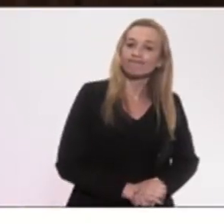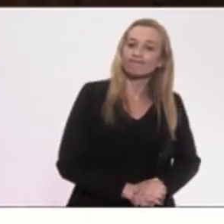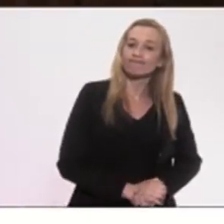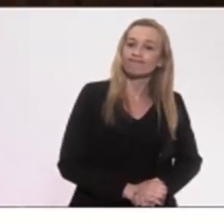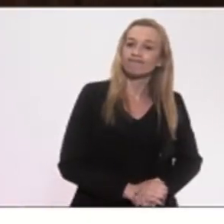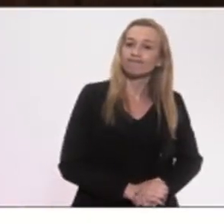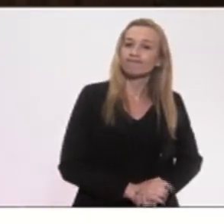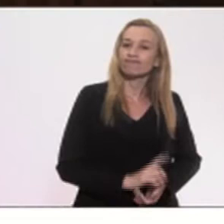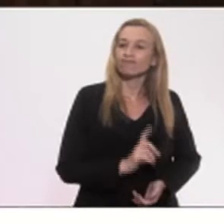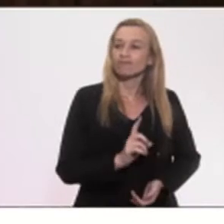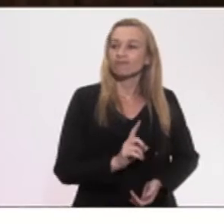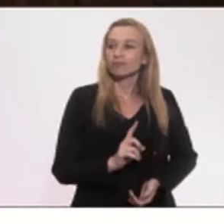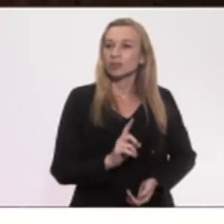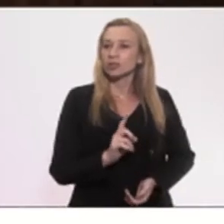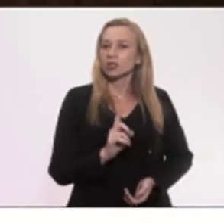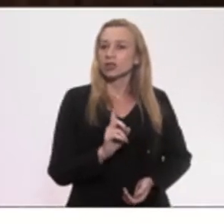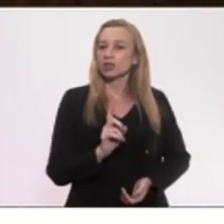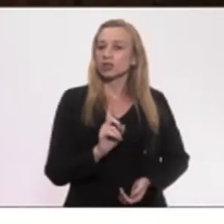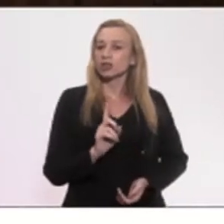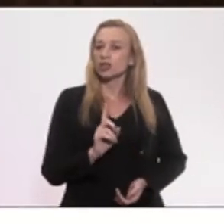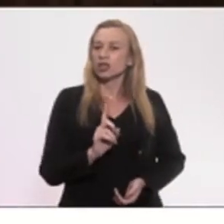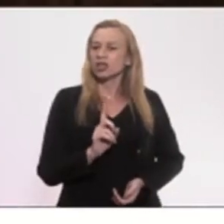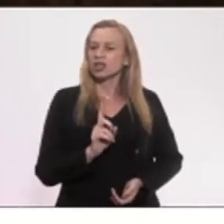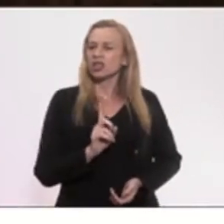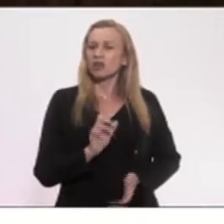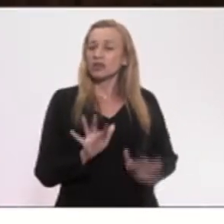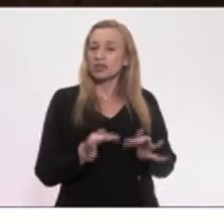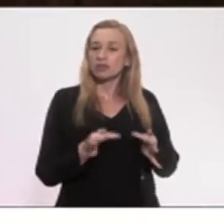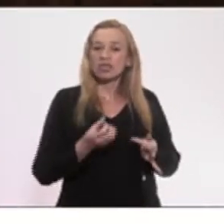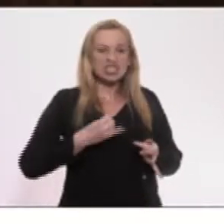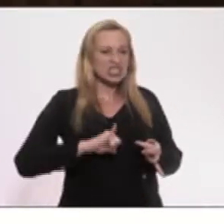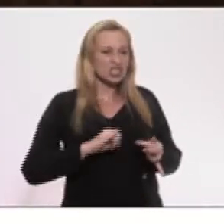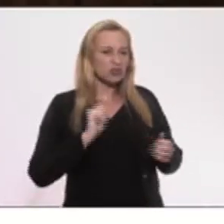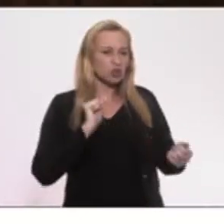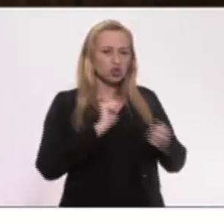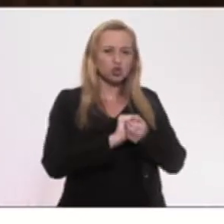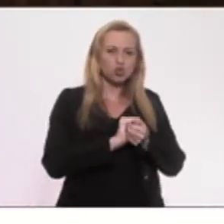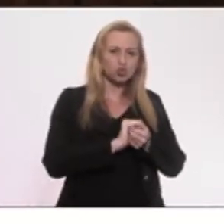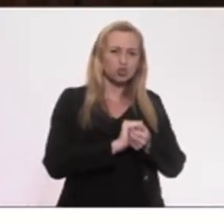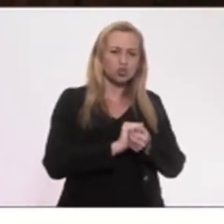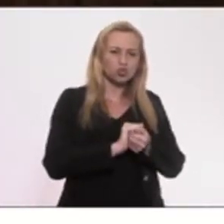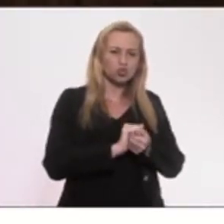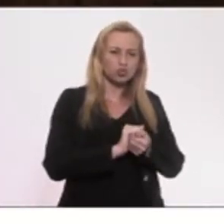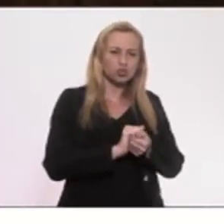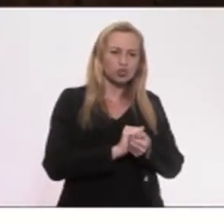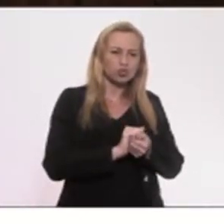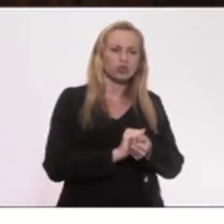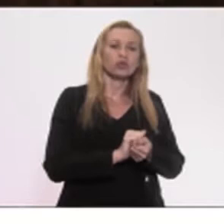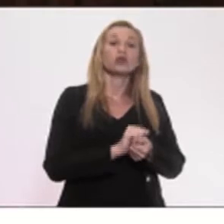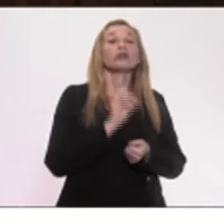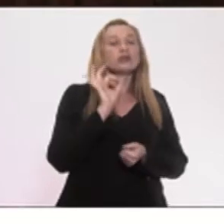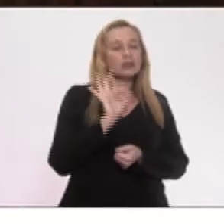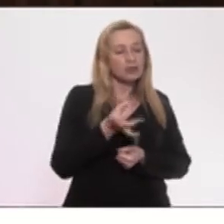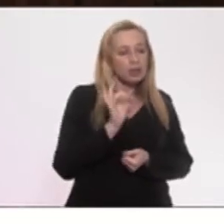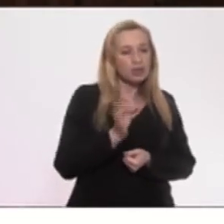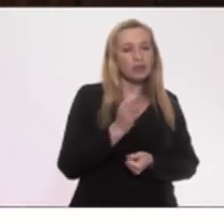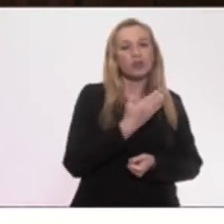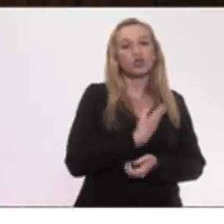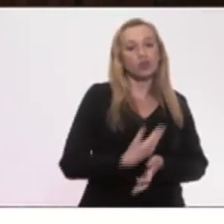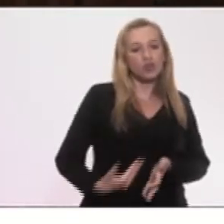nesses casos. Isso demonstra que, se não o conjunto do governo, não quero generalizar, mas certamente o governador